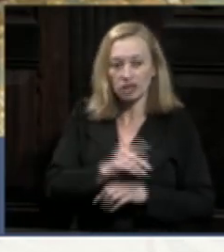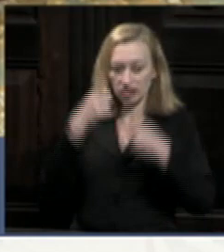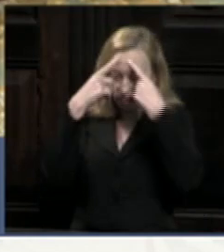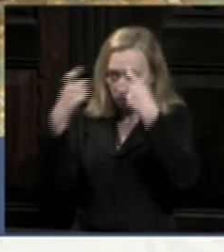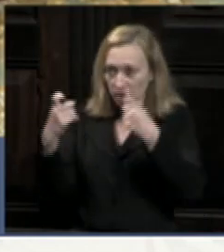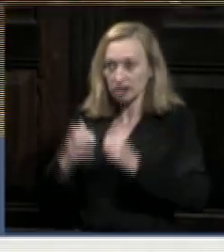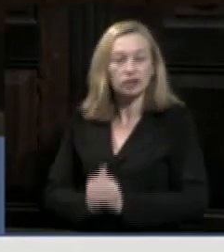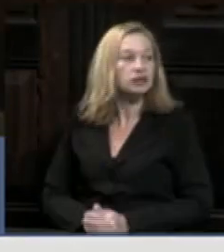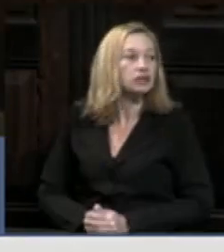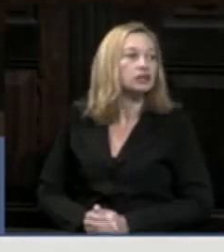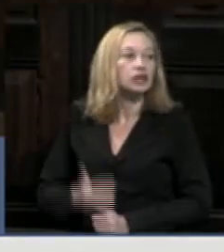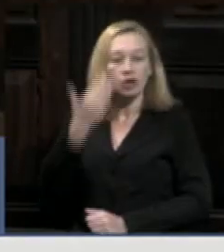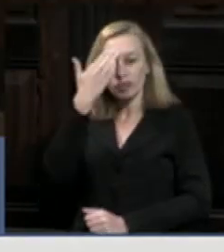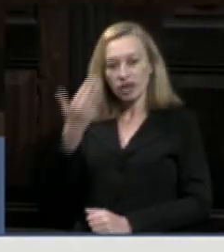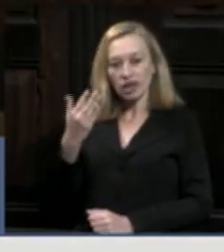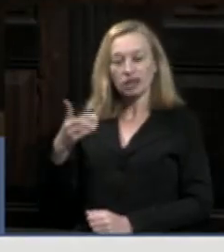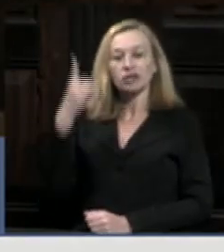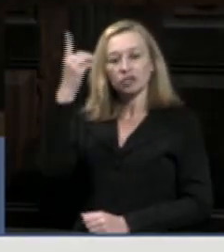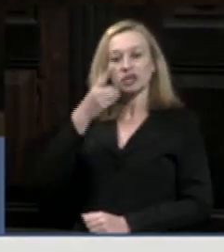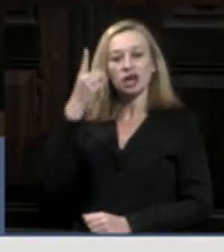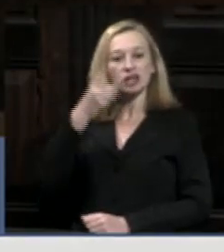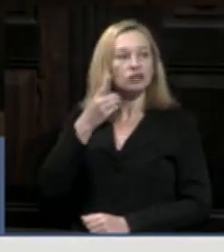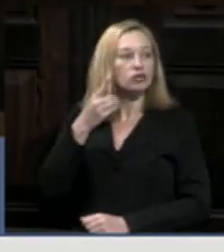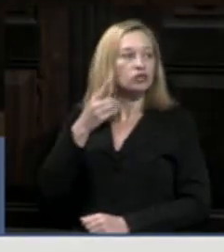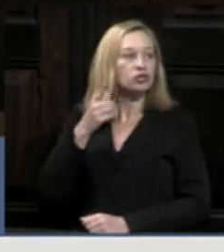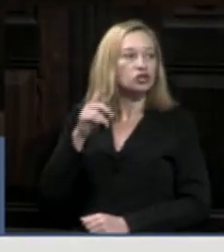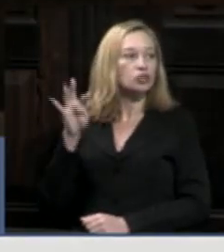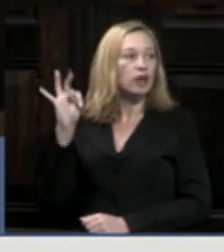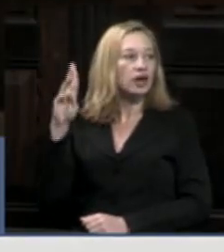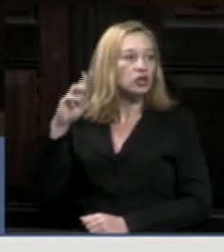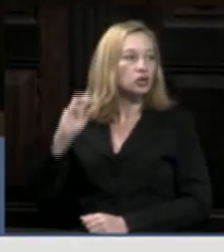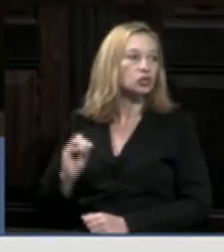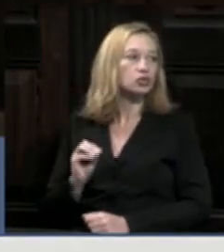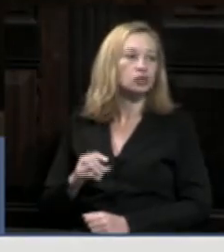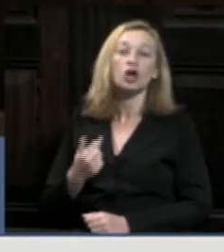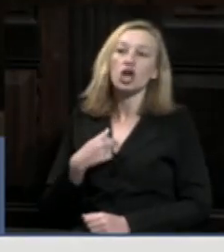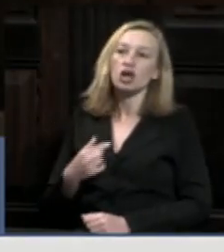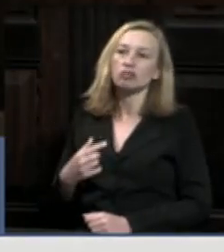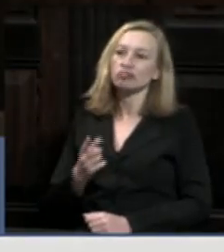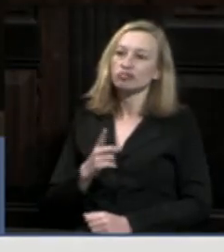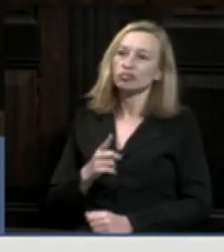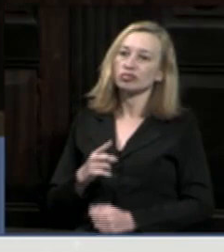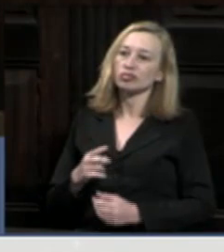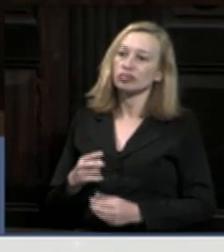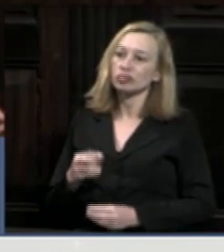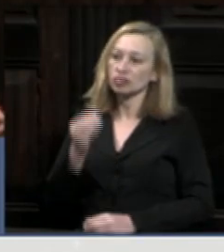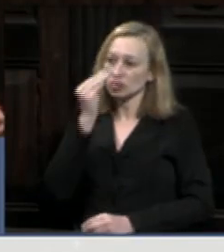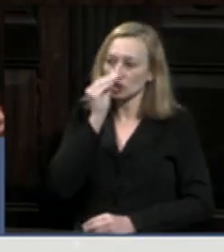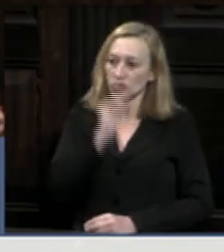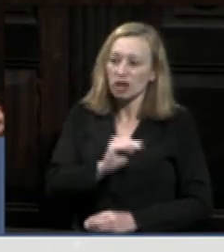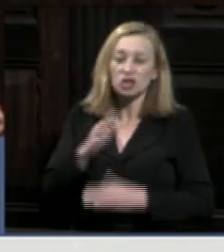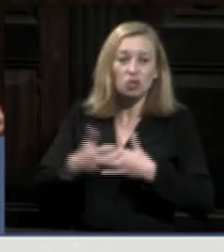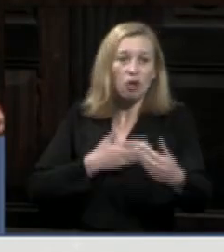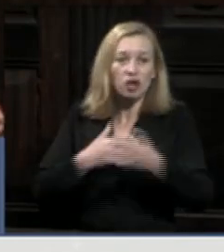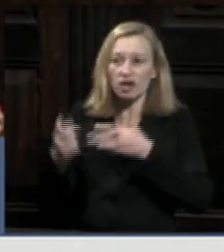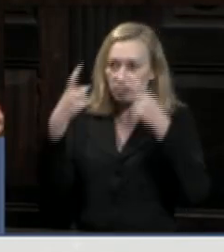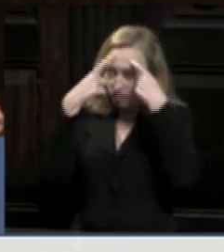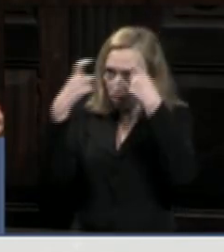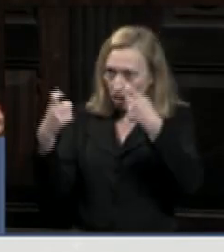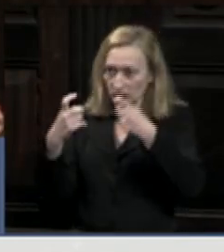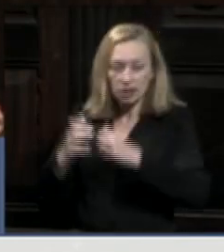seja obrigado deputado gilberto palmarés portanto o repúdio total a qualquer ato de violência